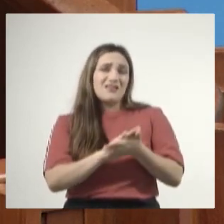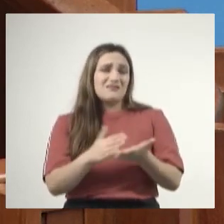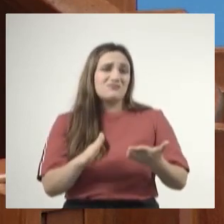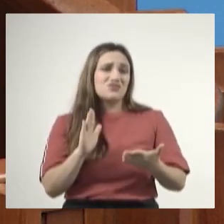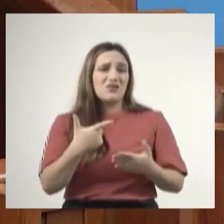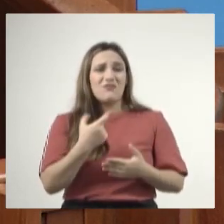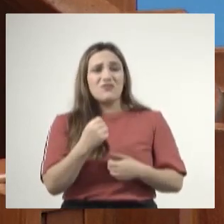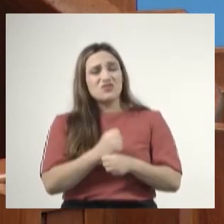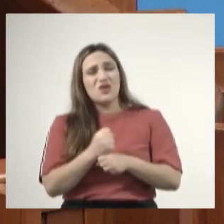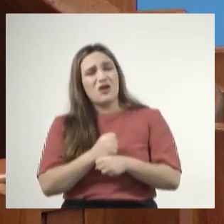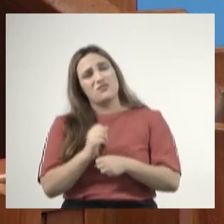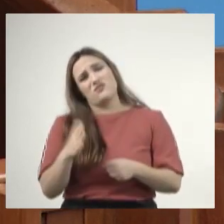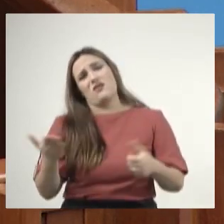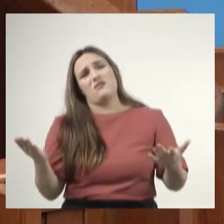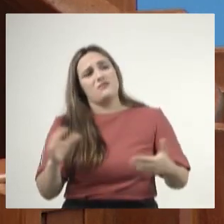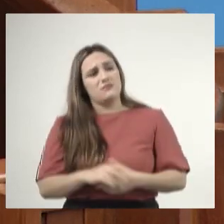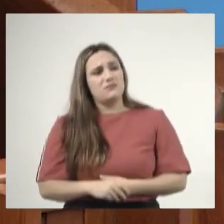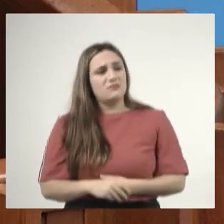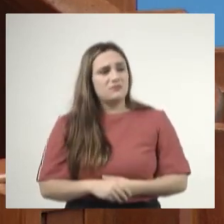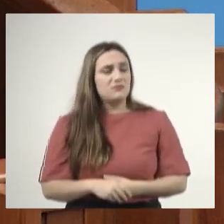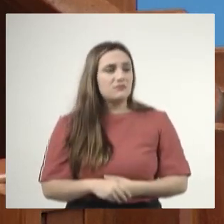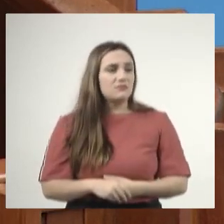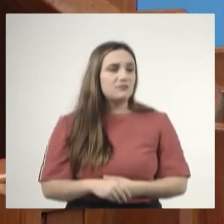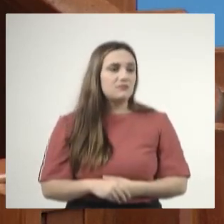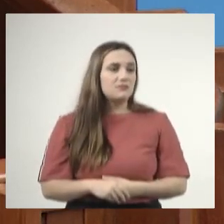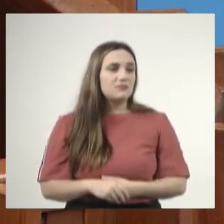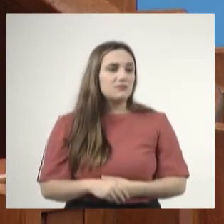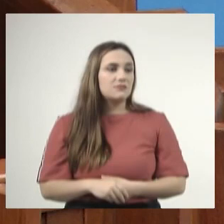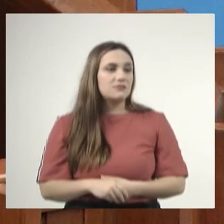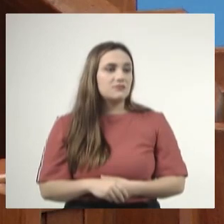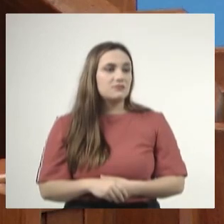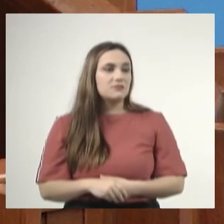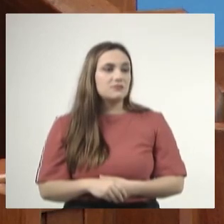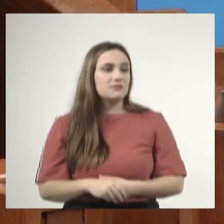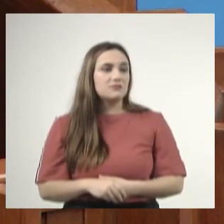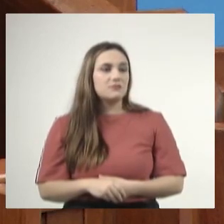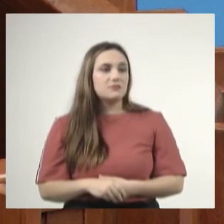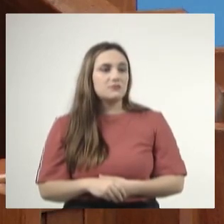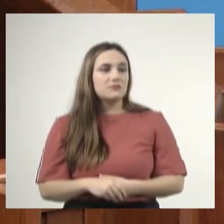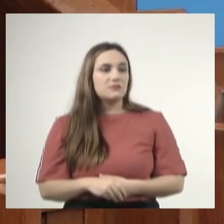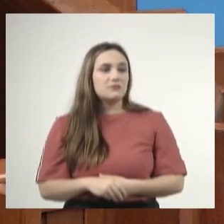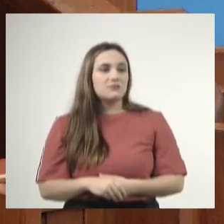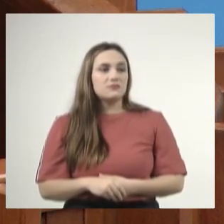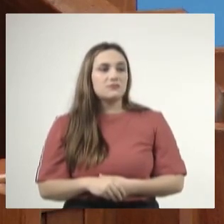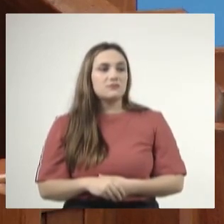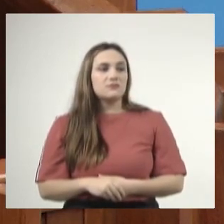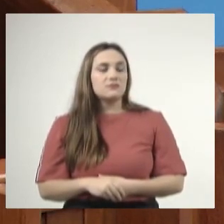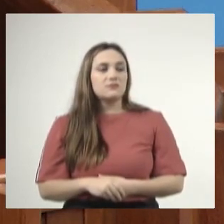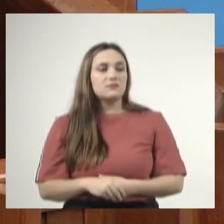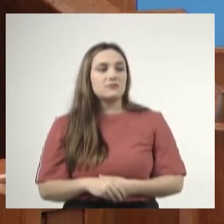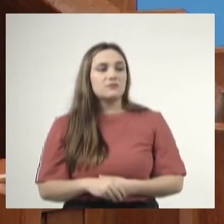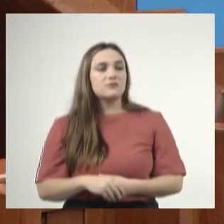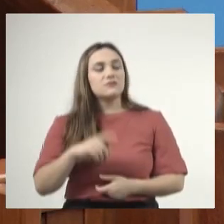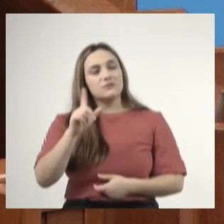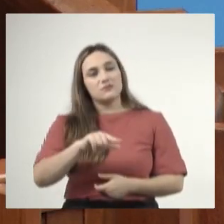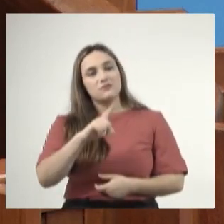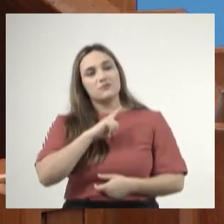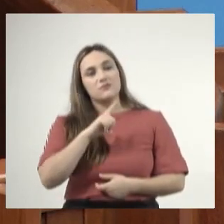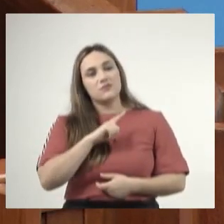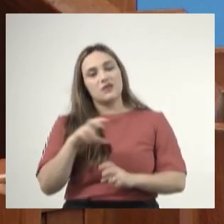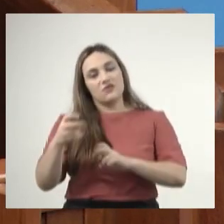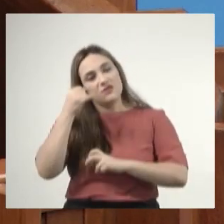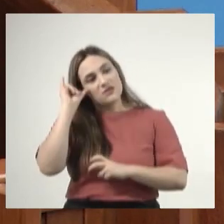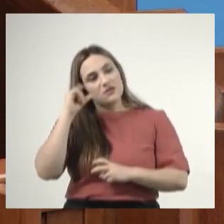anos. E agora invadiram a fazenda que era dividindo com o seu Pio Silva, que é a fazenda Morro